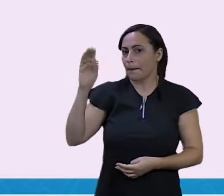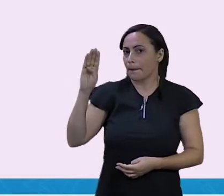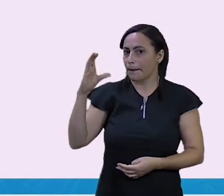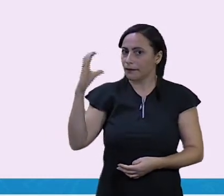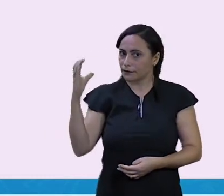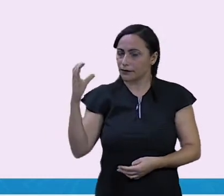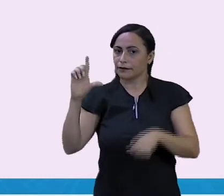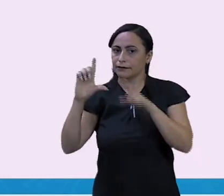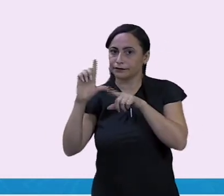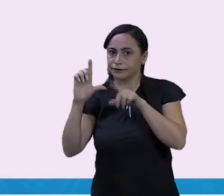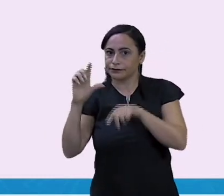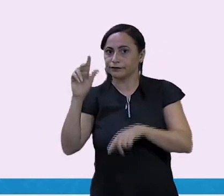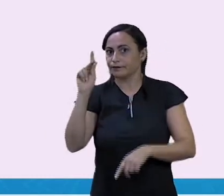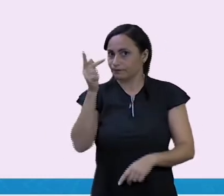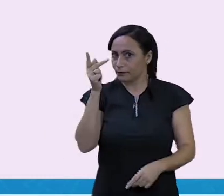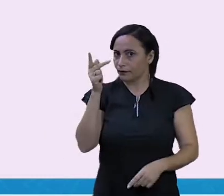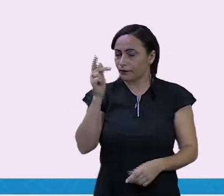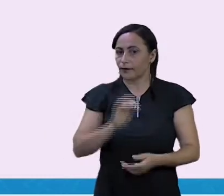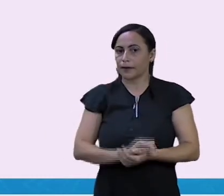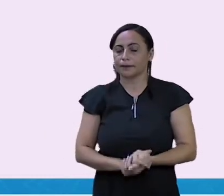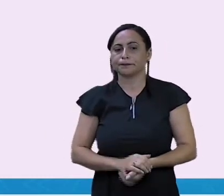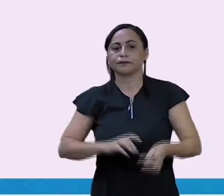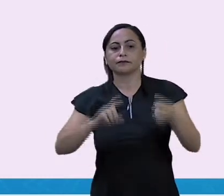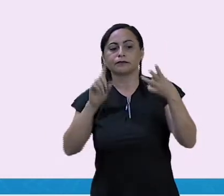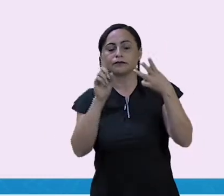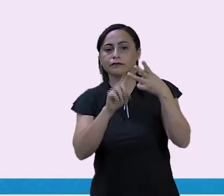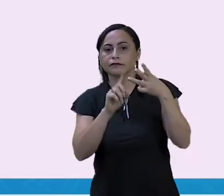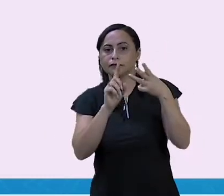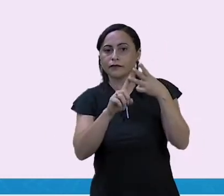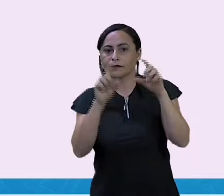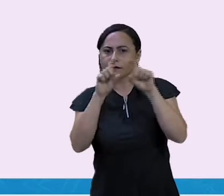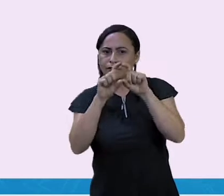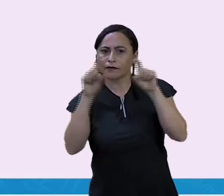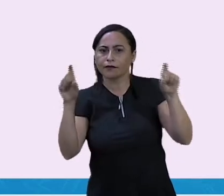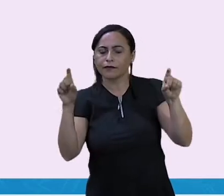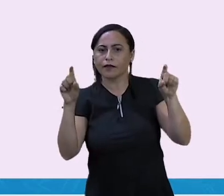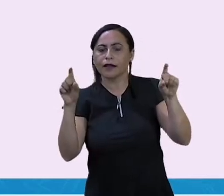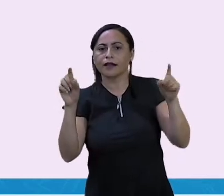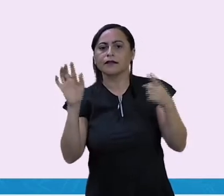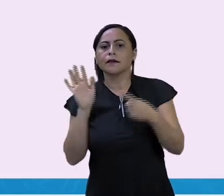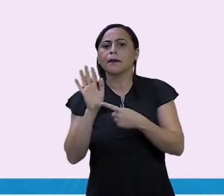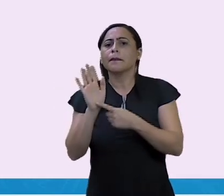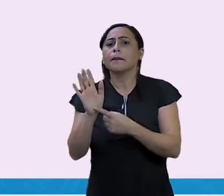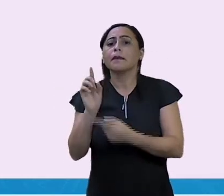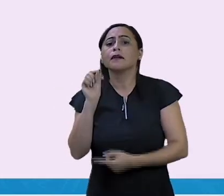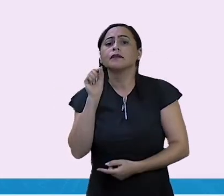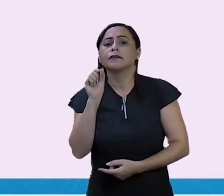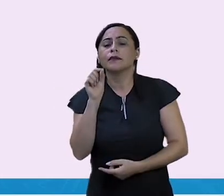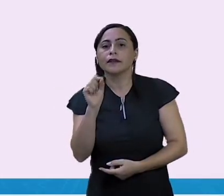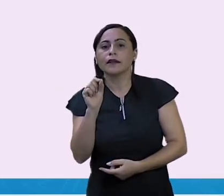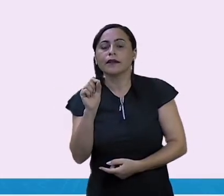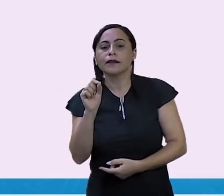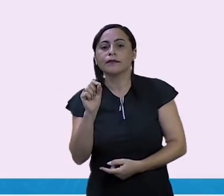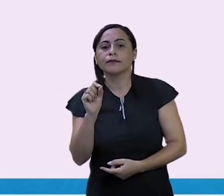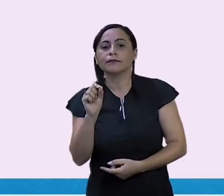letra H. E na terceira oração, letra refere-se